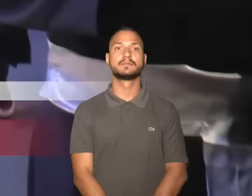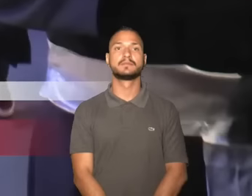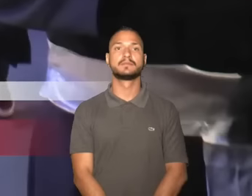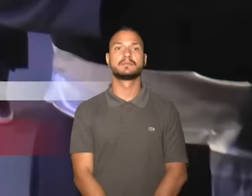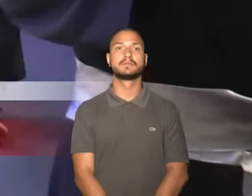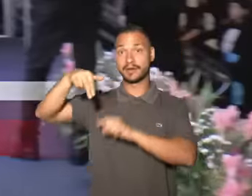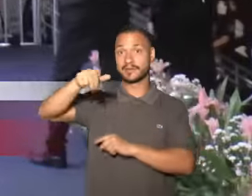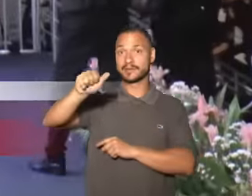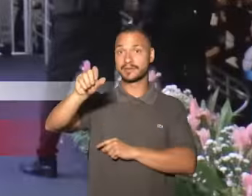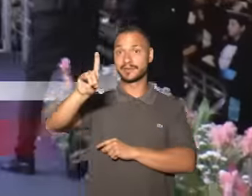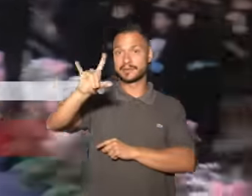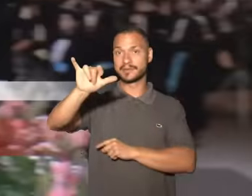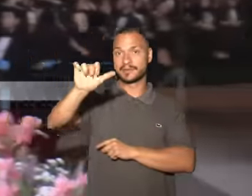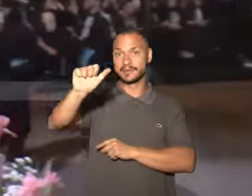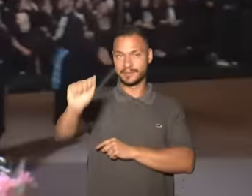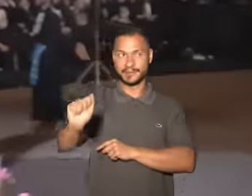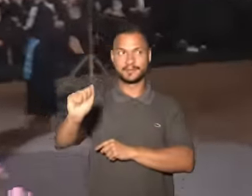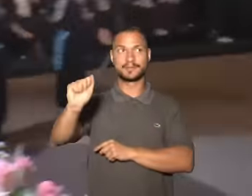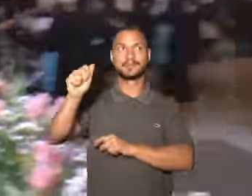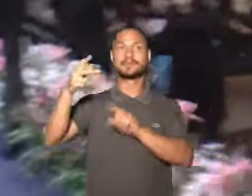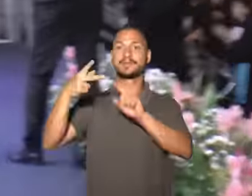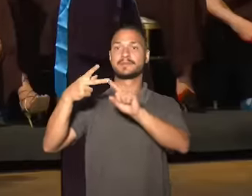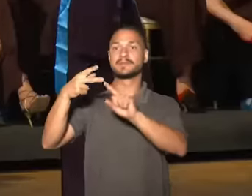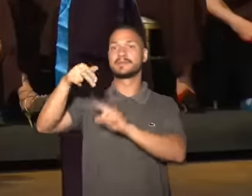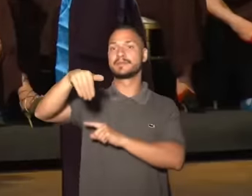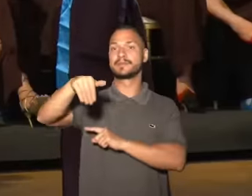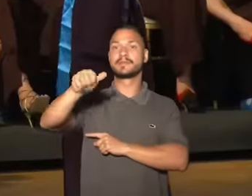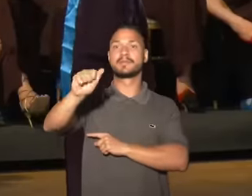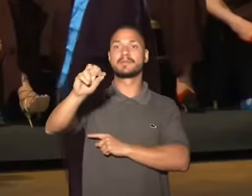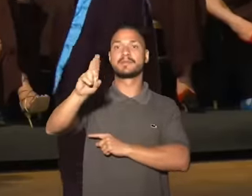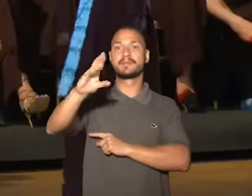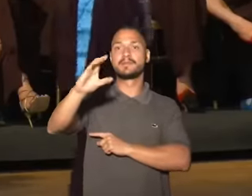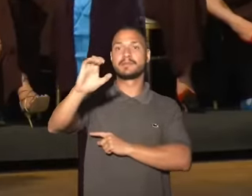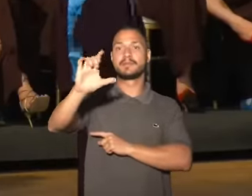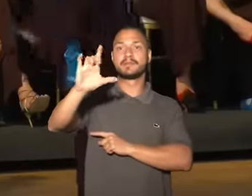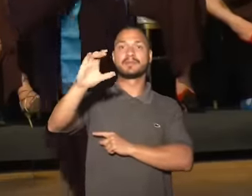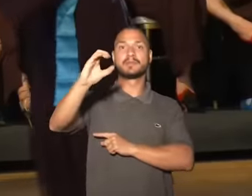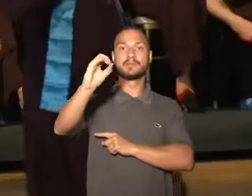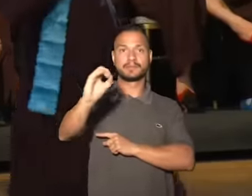Nádia Dutra de Souza e Marcelo Lino.